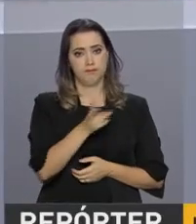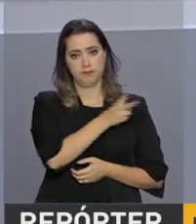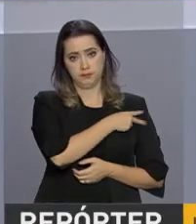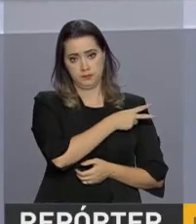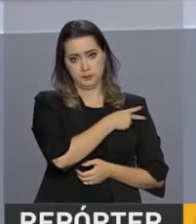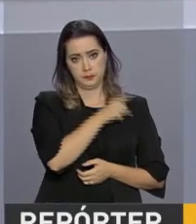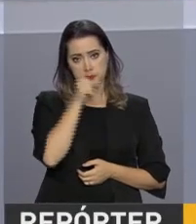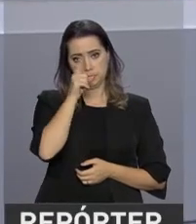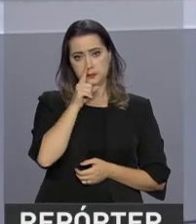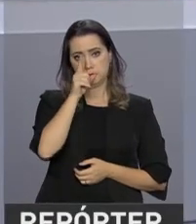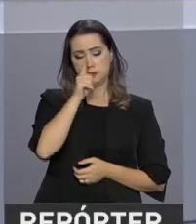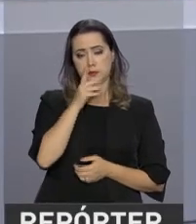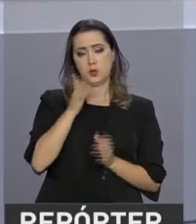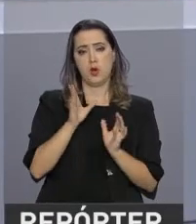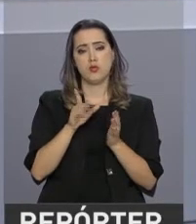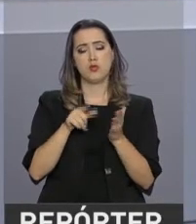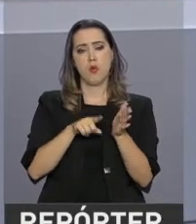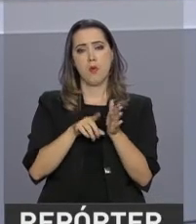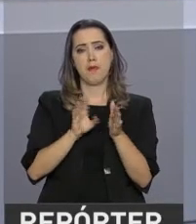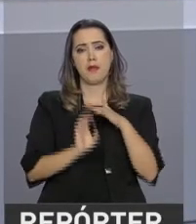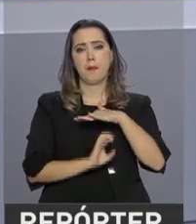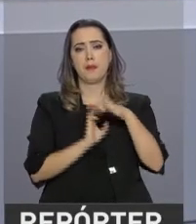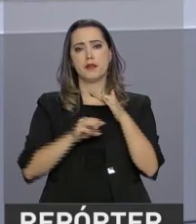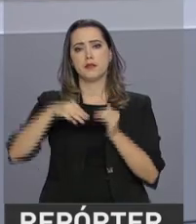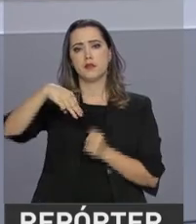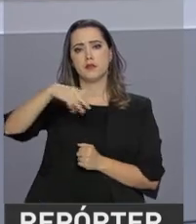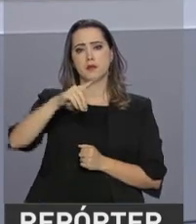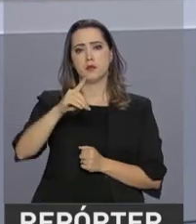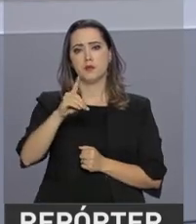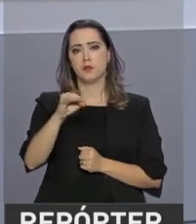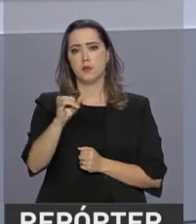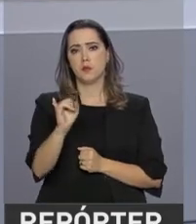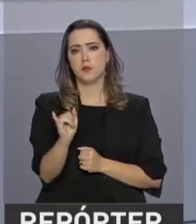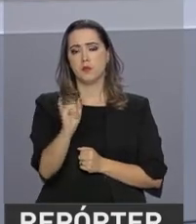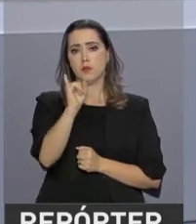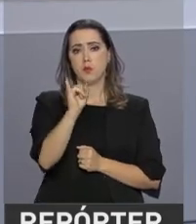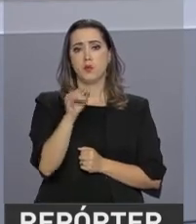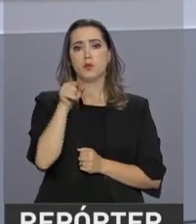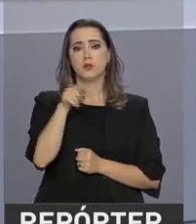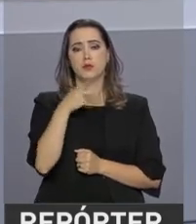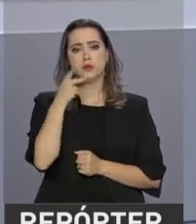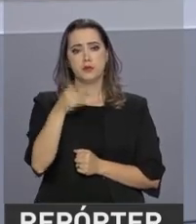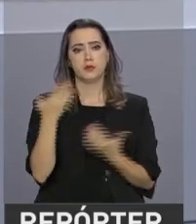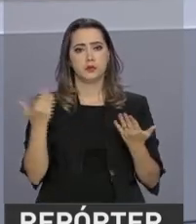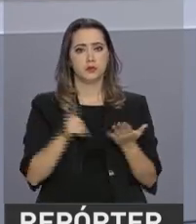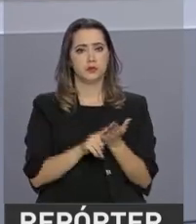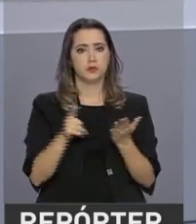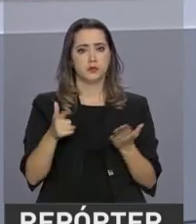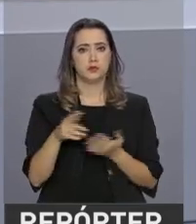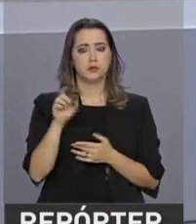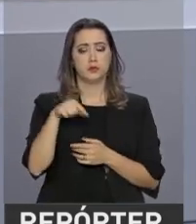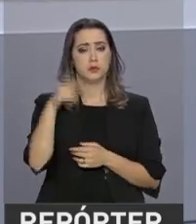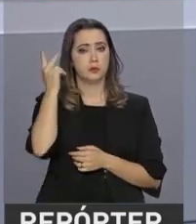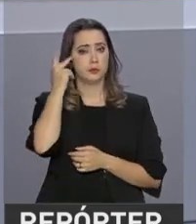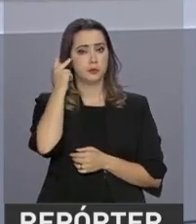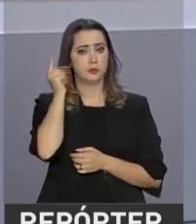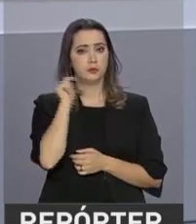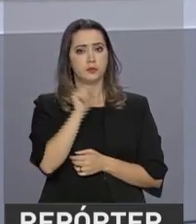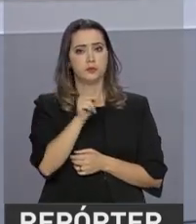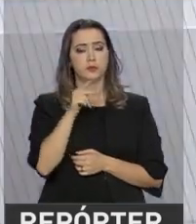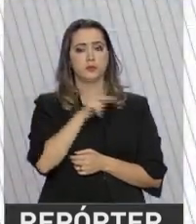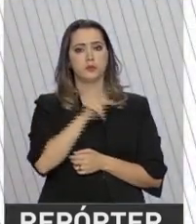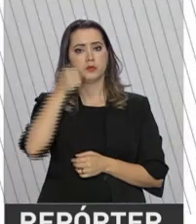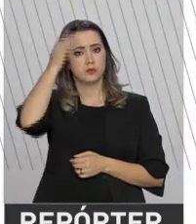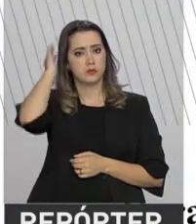de risco da agência de avaliação mudes para a américa latina afirmou em reportagem publicada no jornal o estado de são paulo